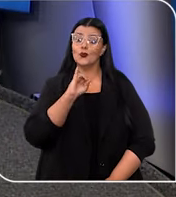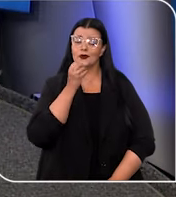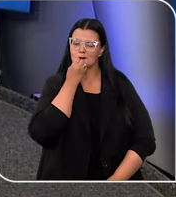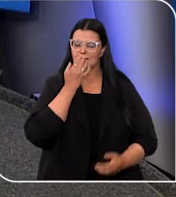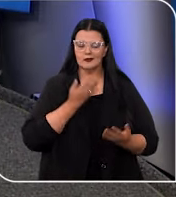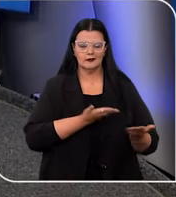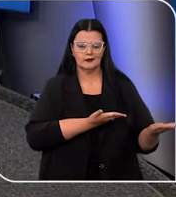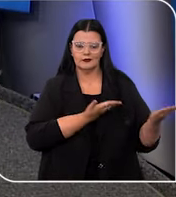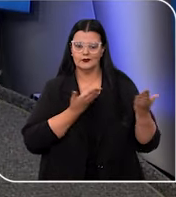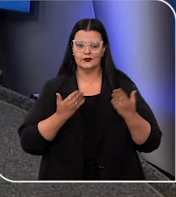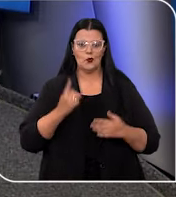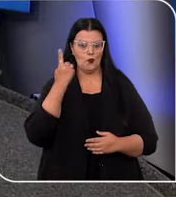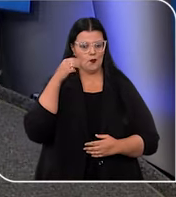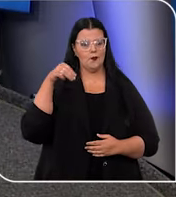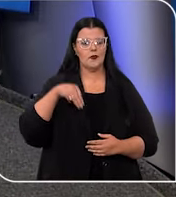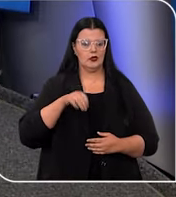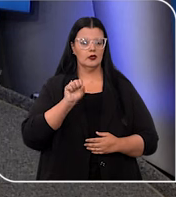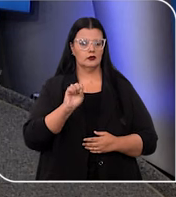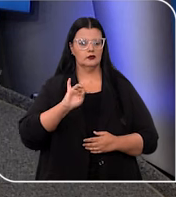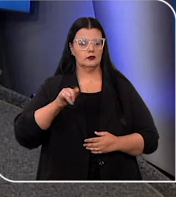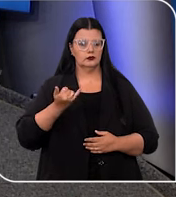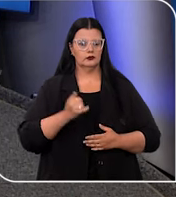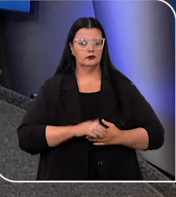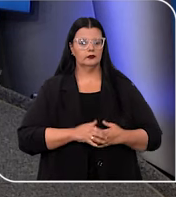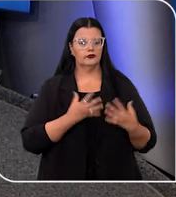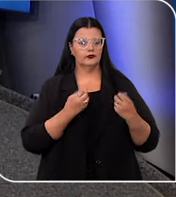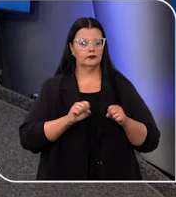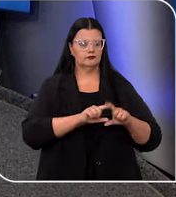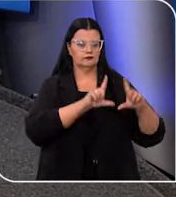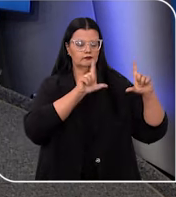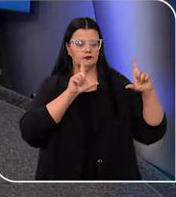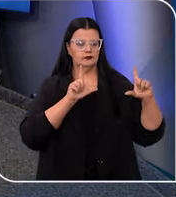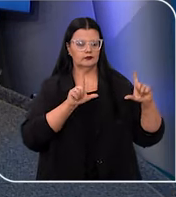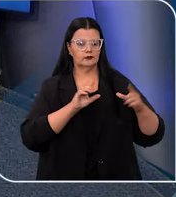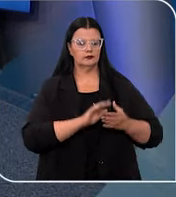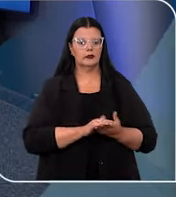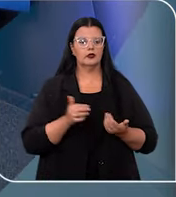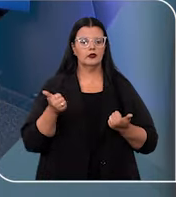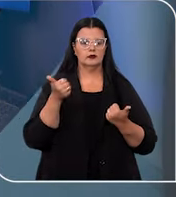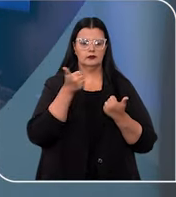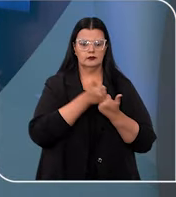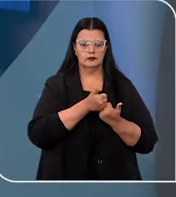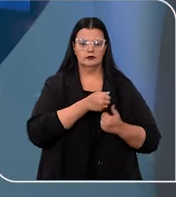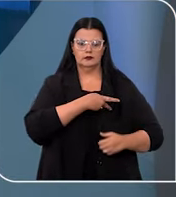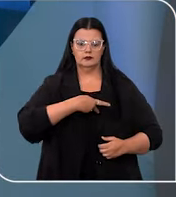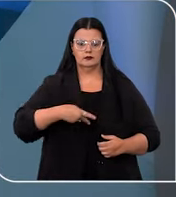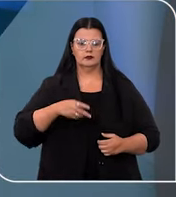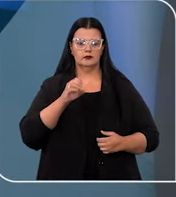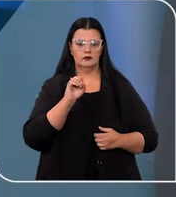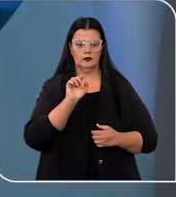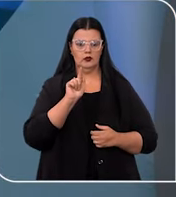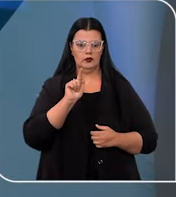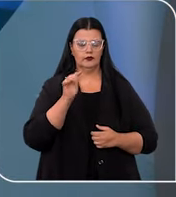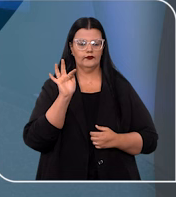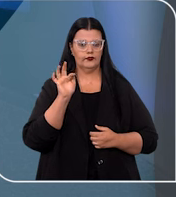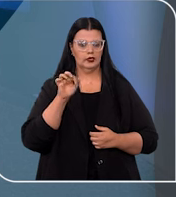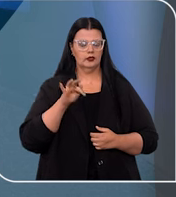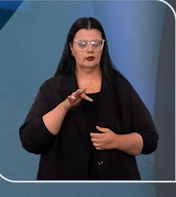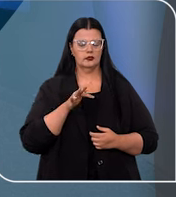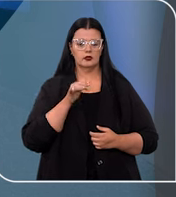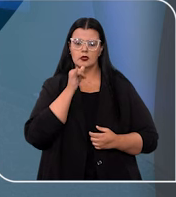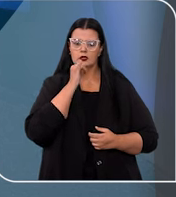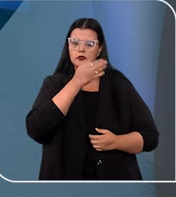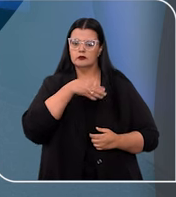Olá, seja bem-vindo ao Minuto STJ. Vamos aos destaques. O vice-presidente da Corte, ministro Og Fernandes,